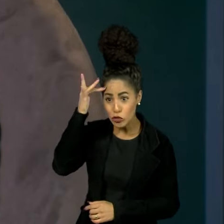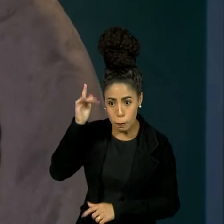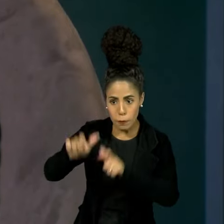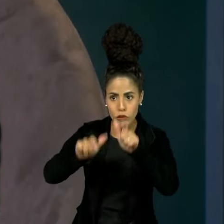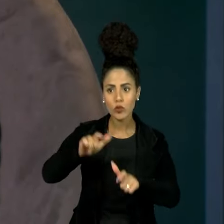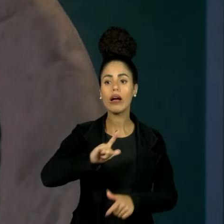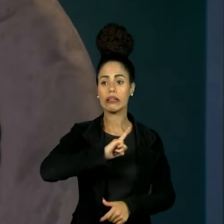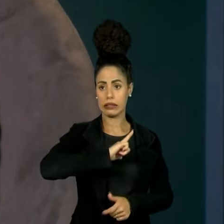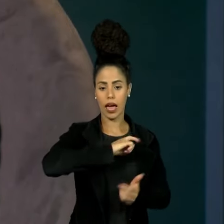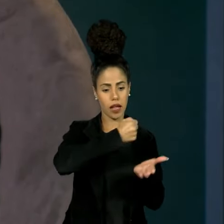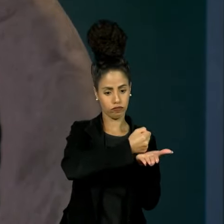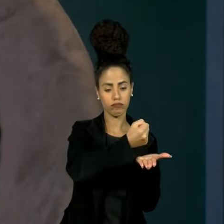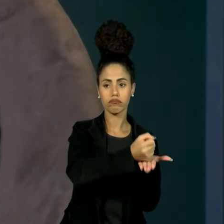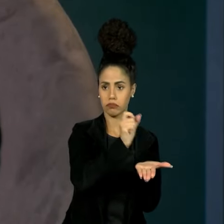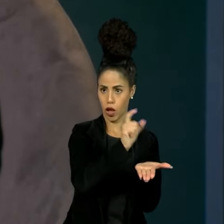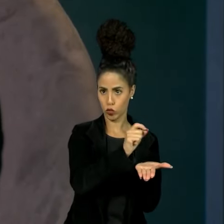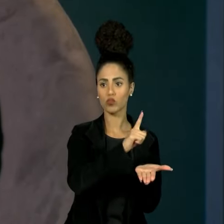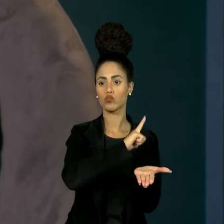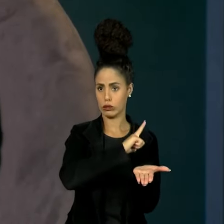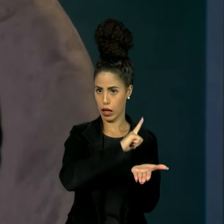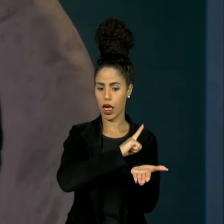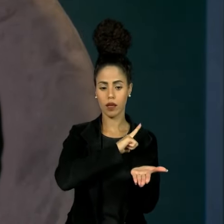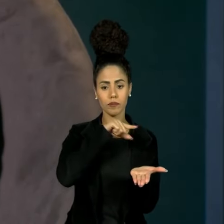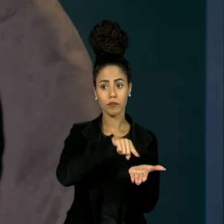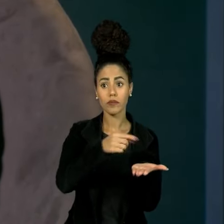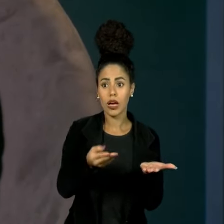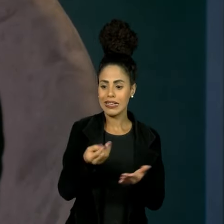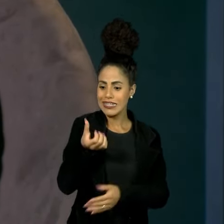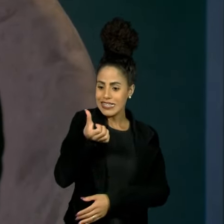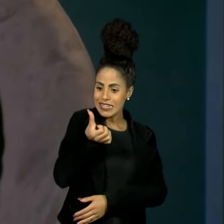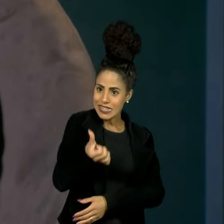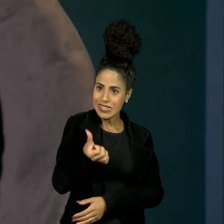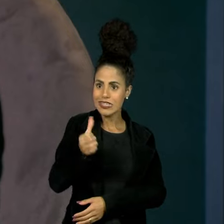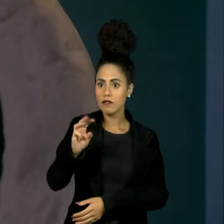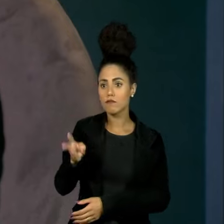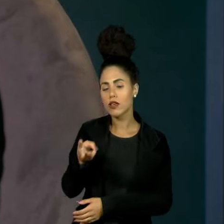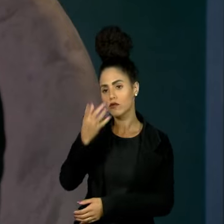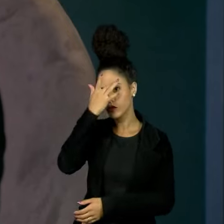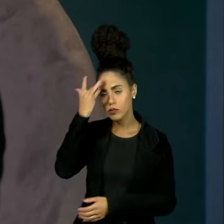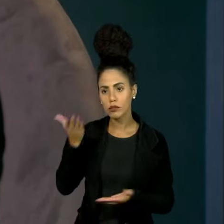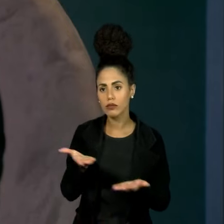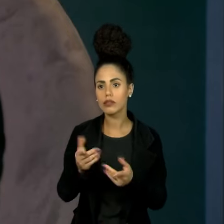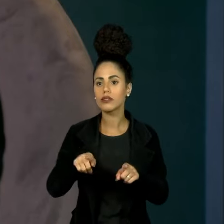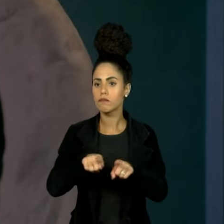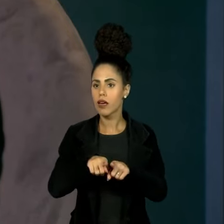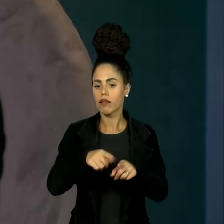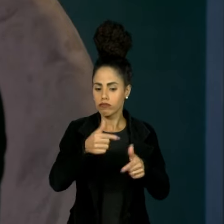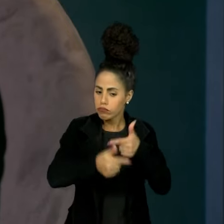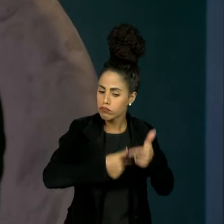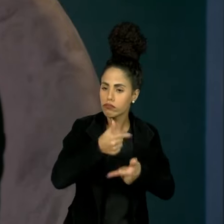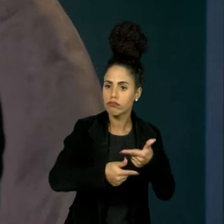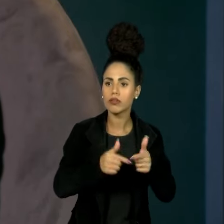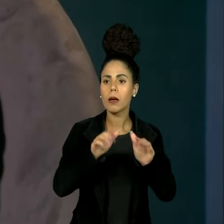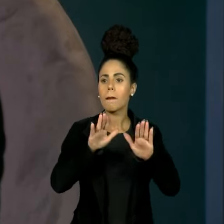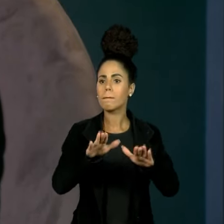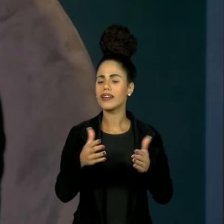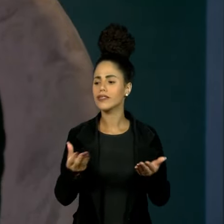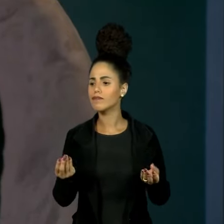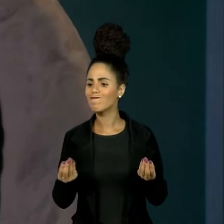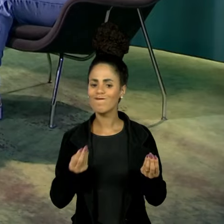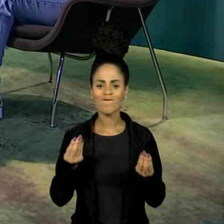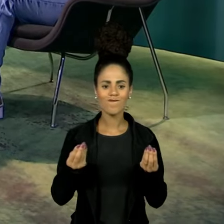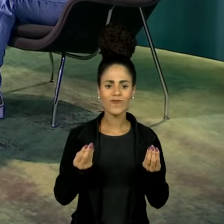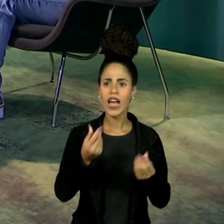carteira assinada. Hoje a gente tem 100 milhões de pessoas empregadas, mas uma conta não fecha aí,